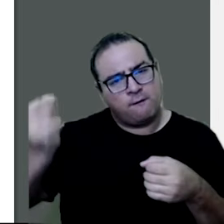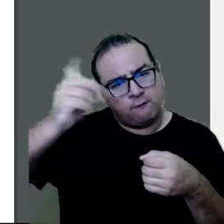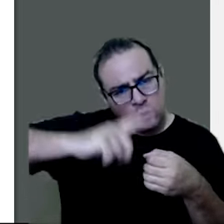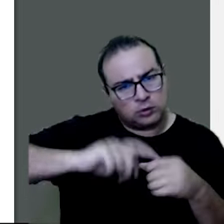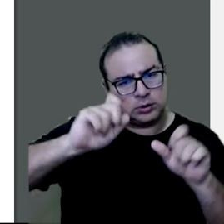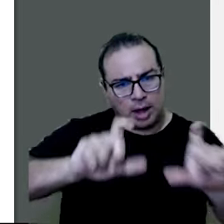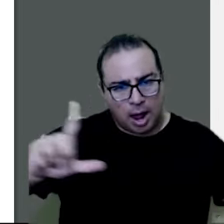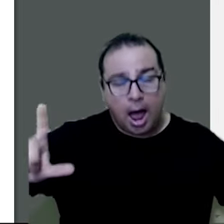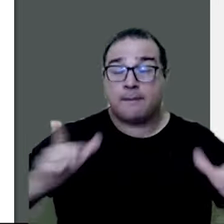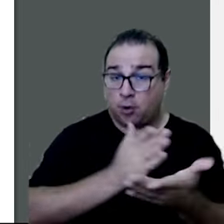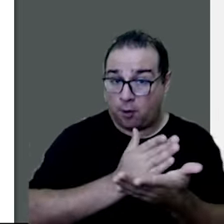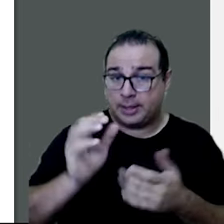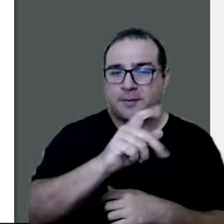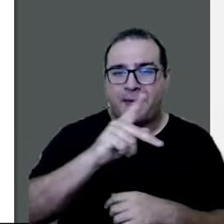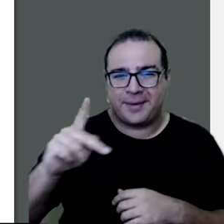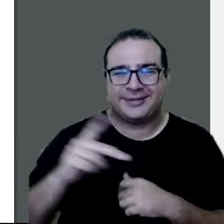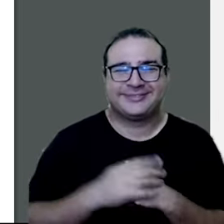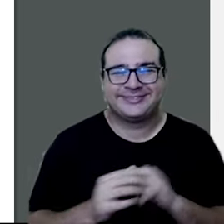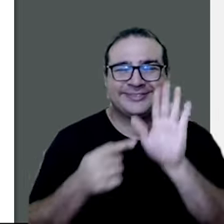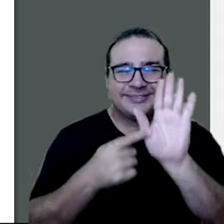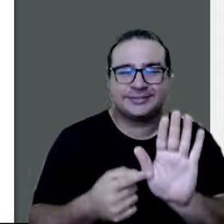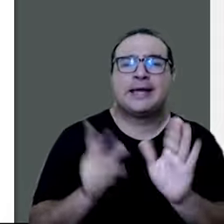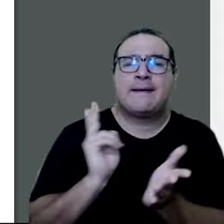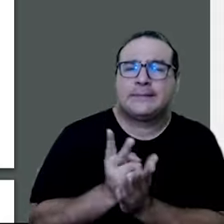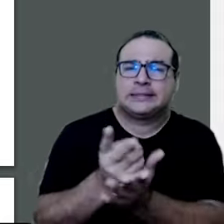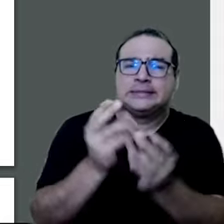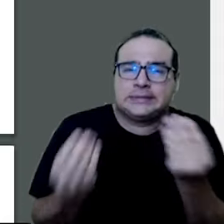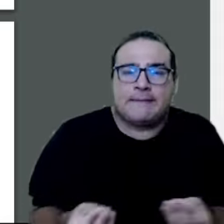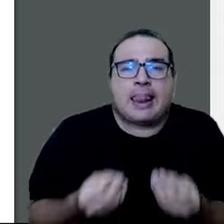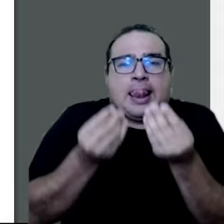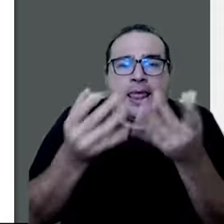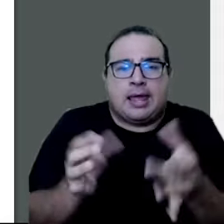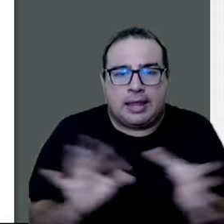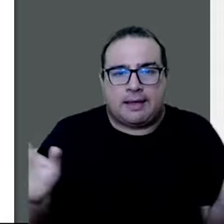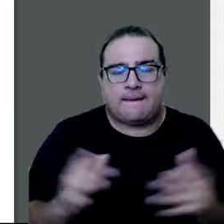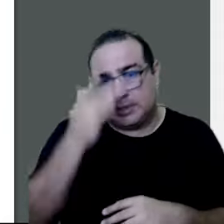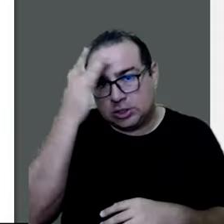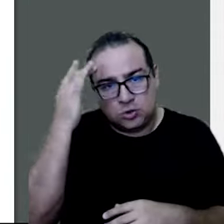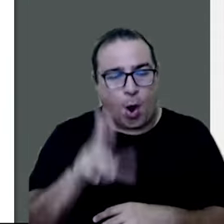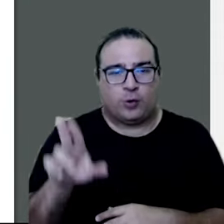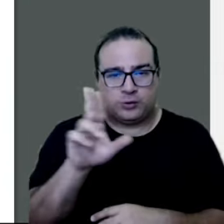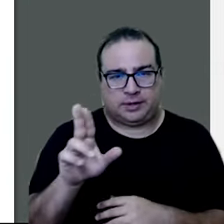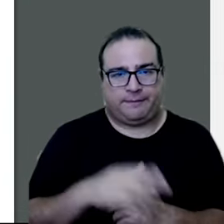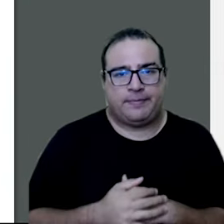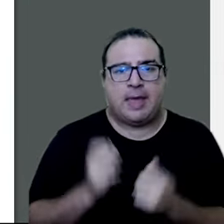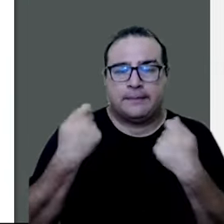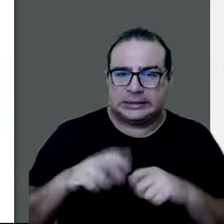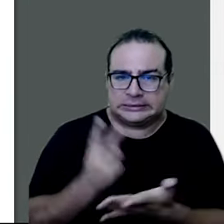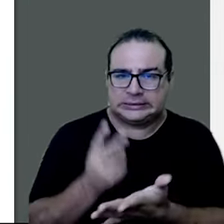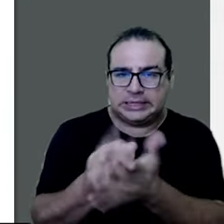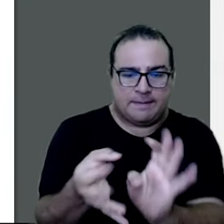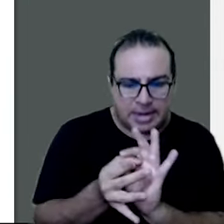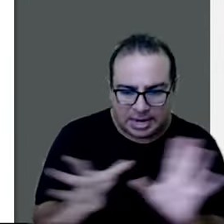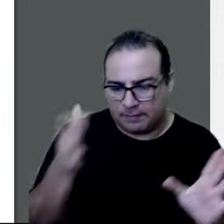reinicia você abre a aplicação né E aí essa aplicação tem que ficar sempre disponível na máquina da pessoa ela tem que